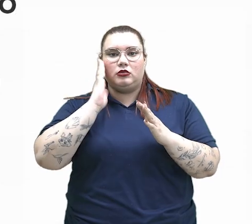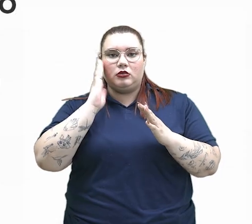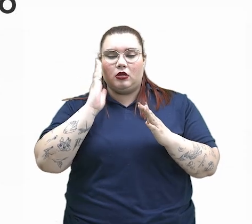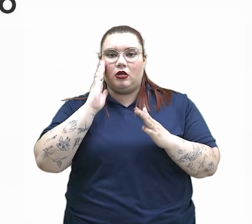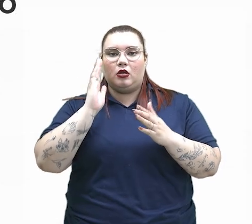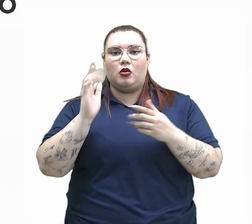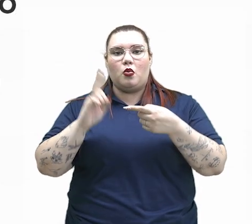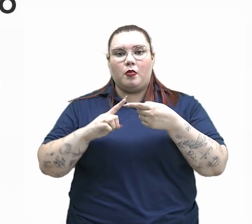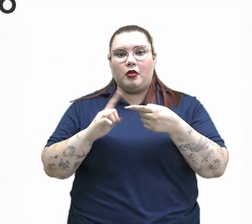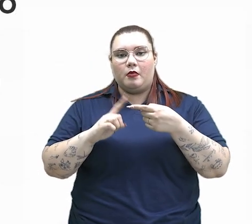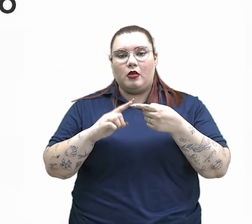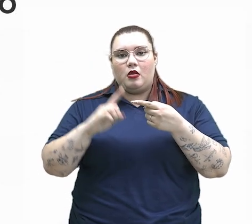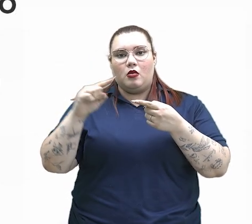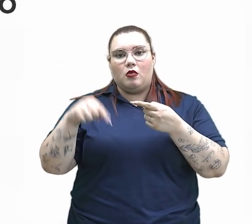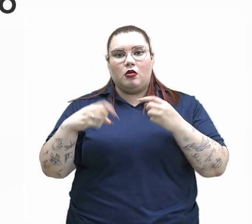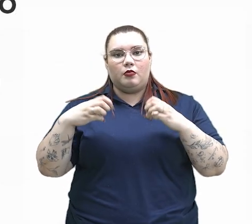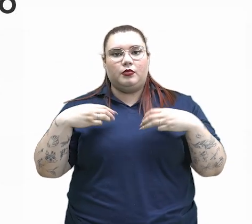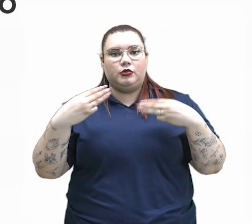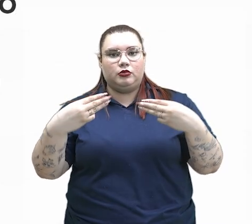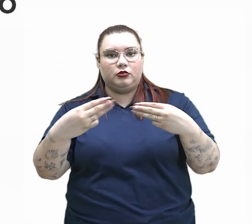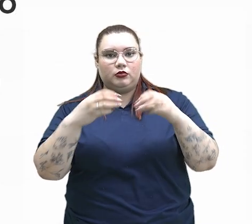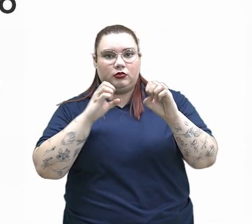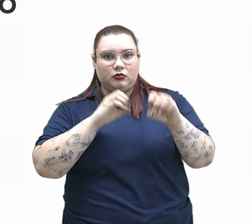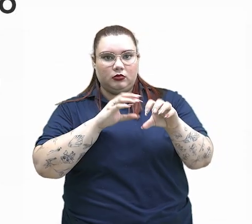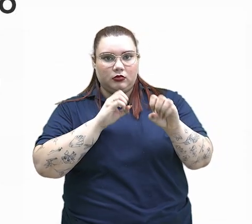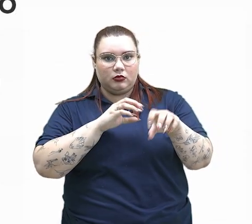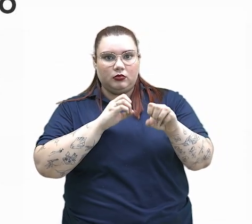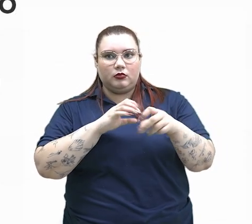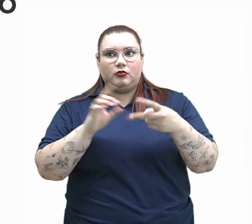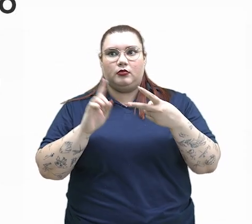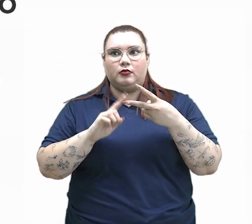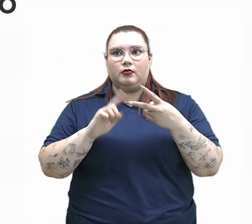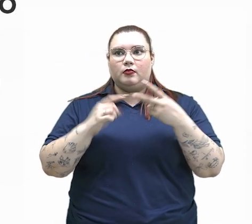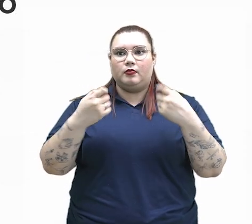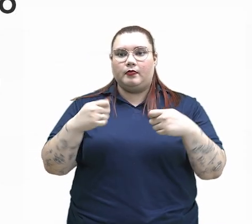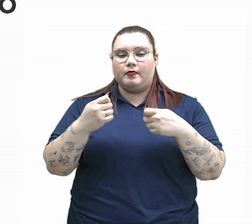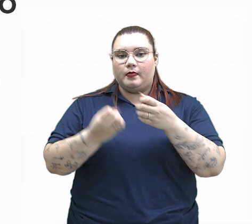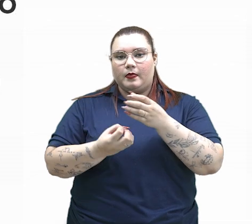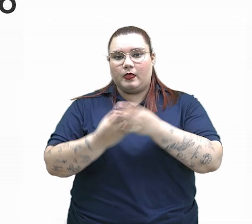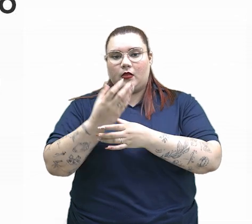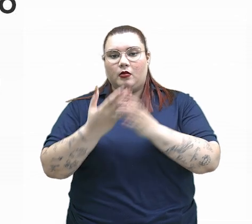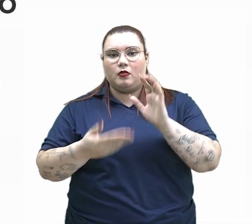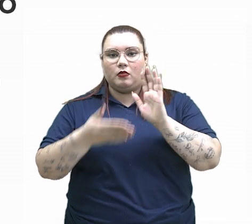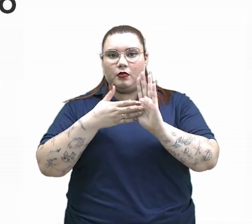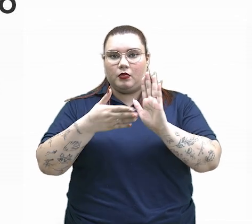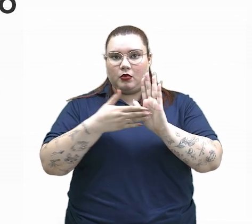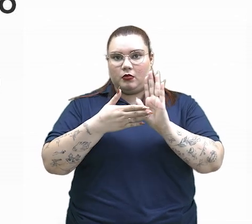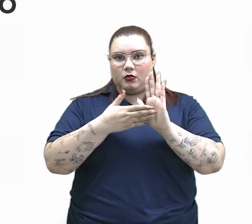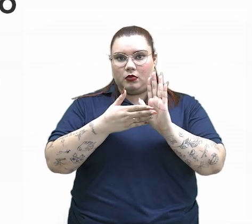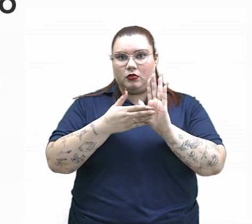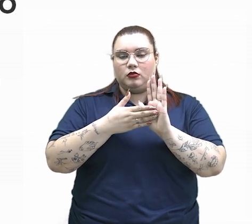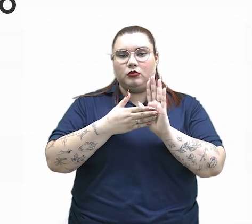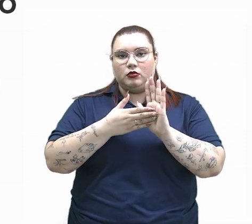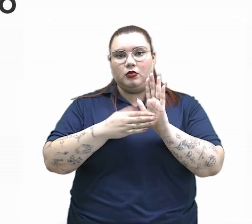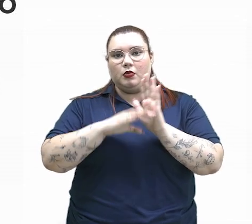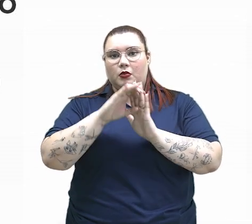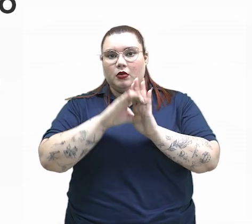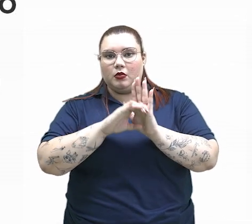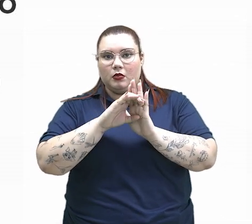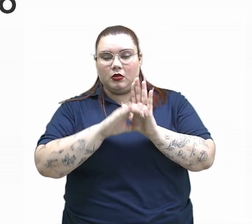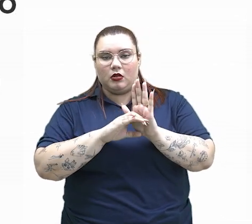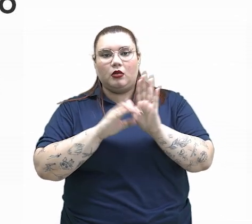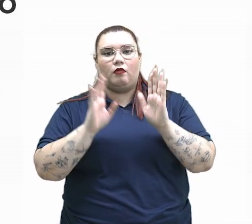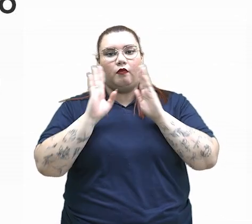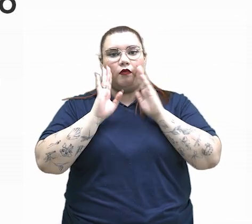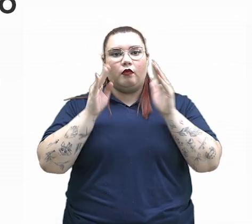Ministério da Educação, já sei que deve, né, ser criada aí uma proposta, né, curricular para